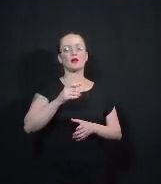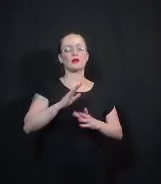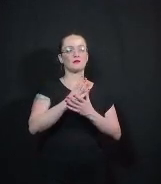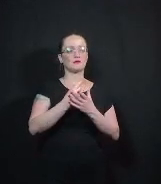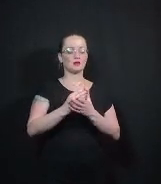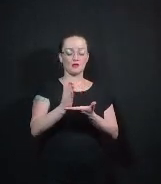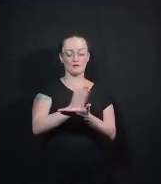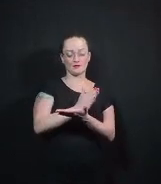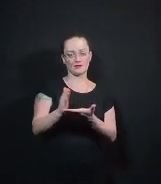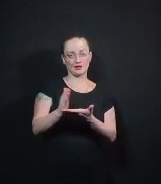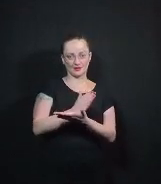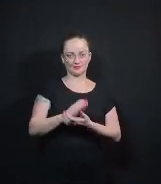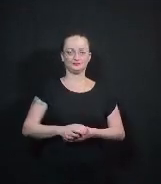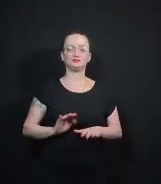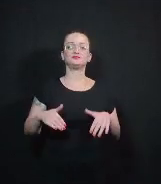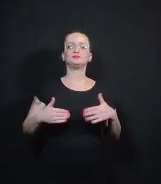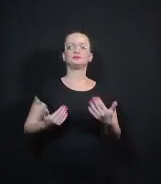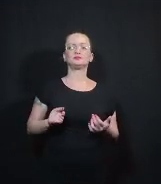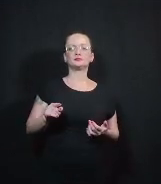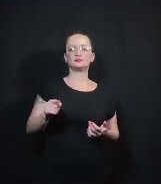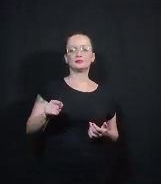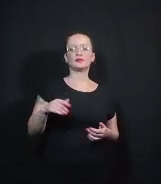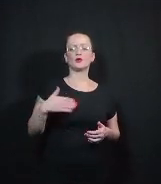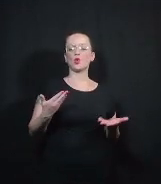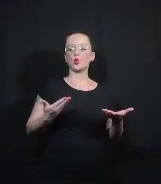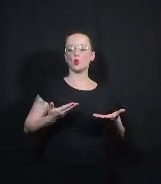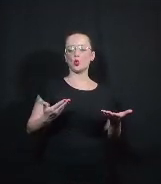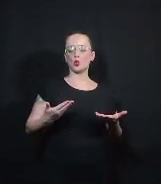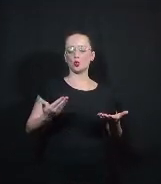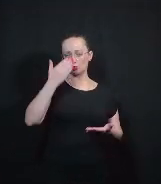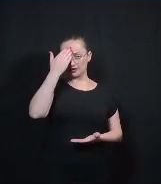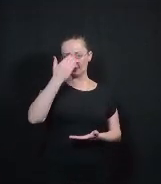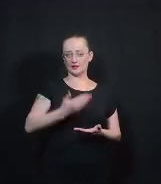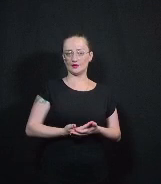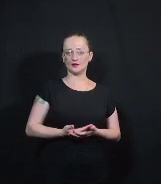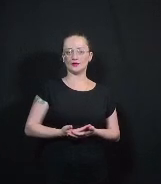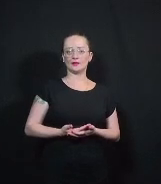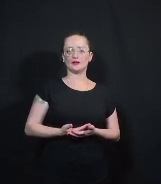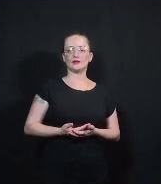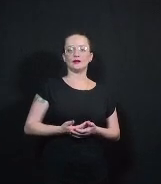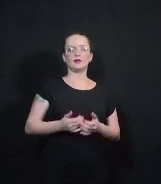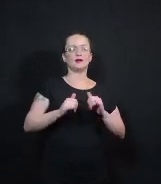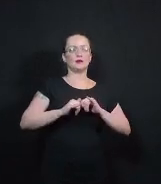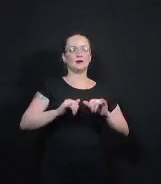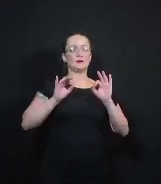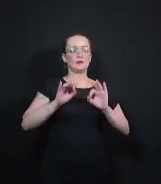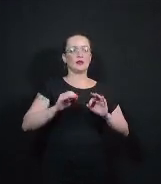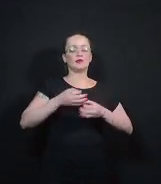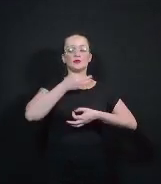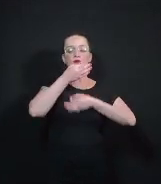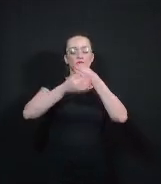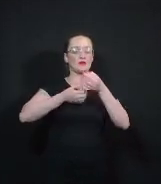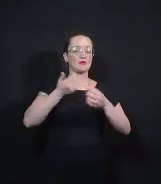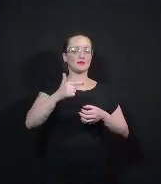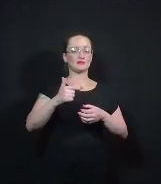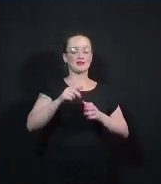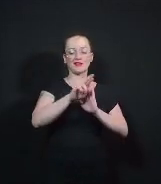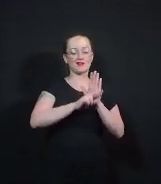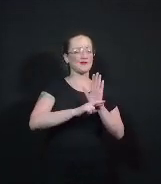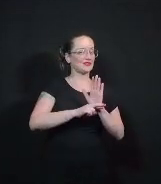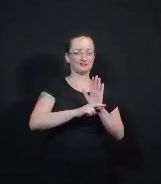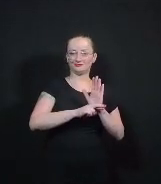trigo. Então, aí eu acho que hoje, tentando resumir aí o meu argumento, a gente não tem nem a regulação